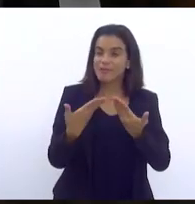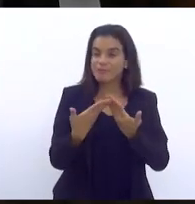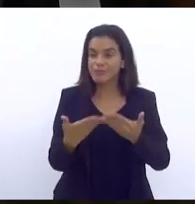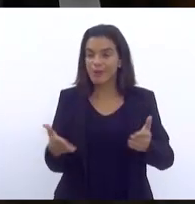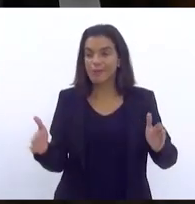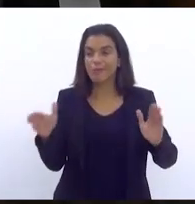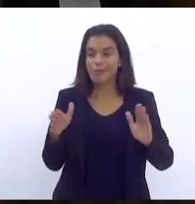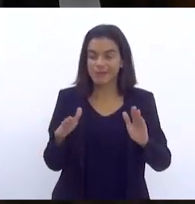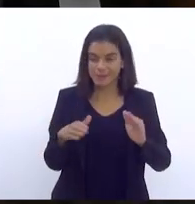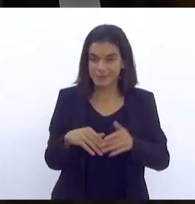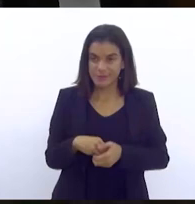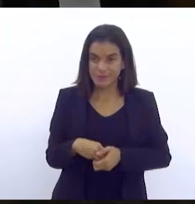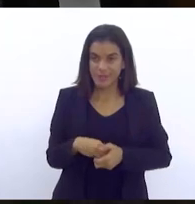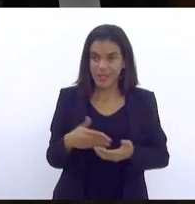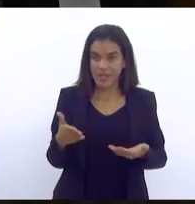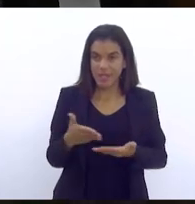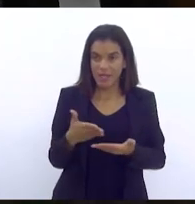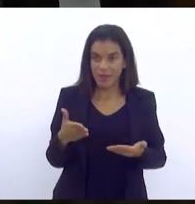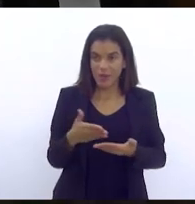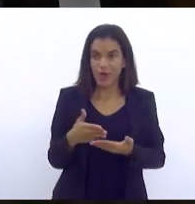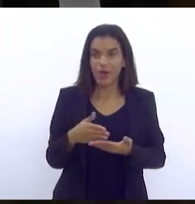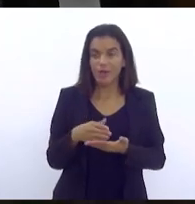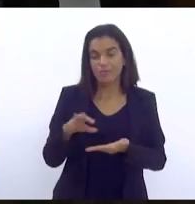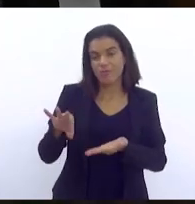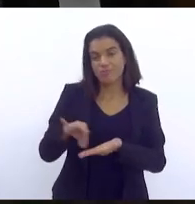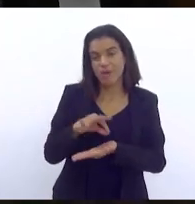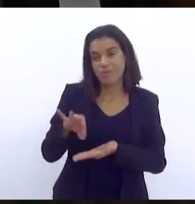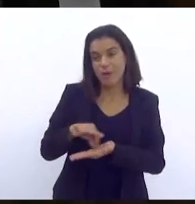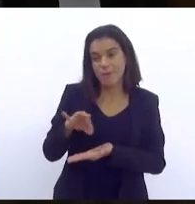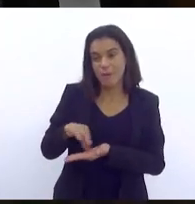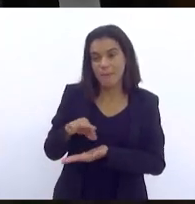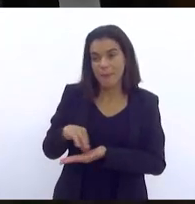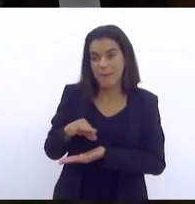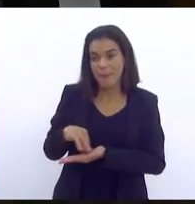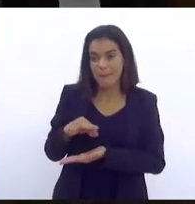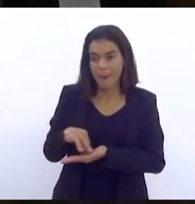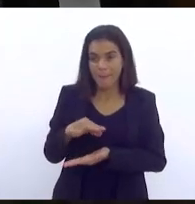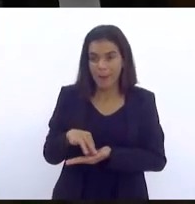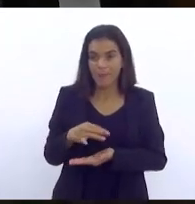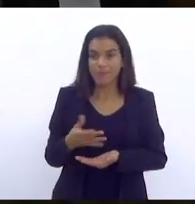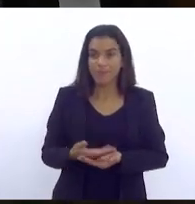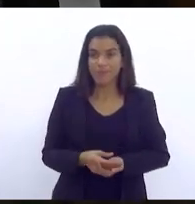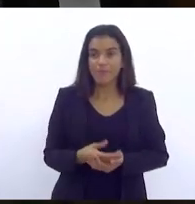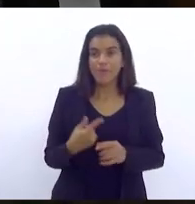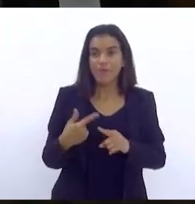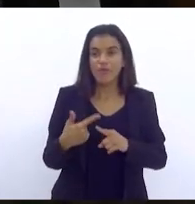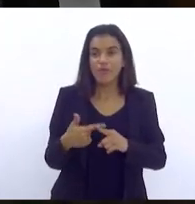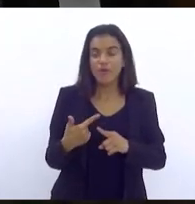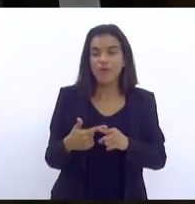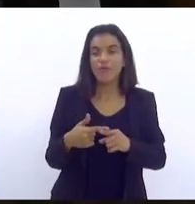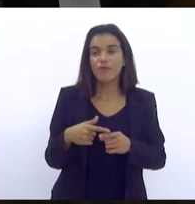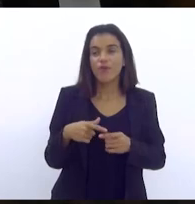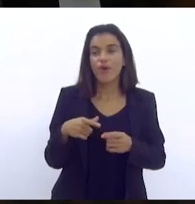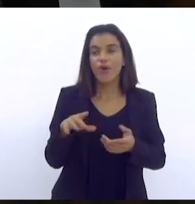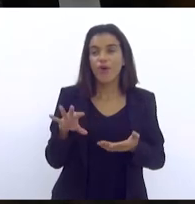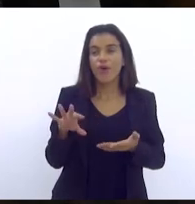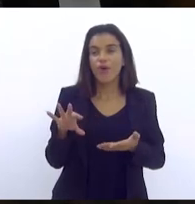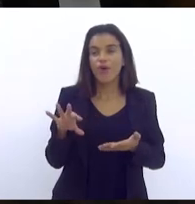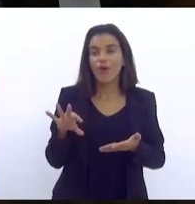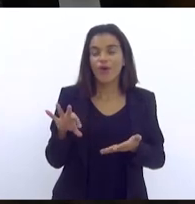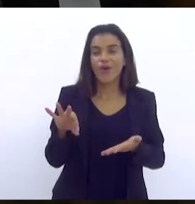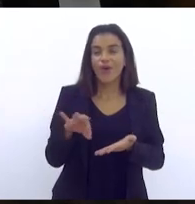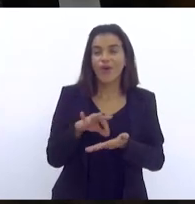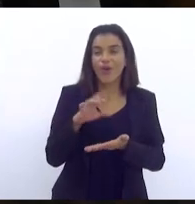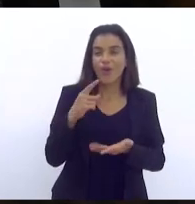serviços eu vou passar agora paraas inscrições que a gente havia feito previamente e foi combinado com as pessoas o uso de 2 minutos